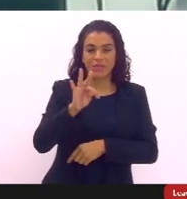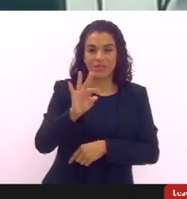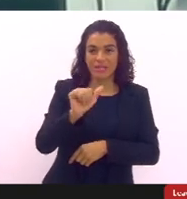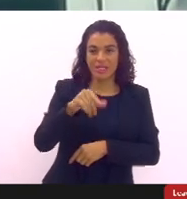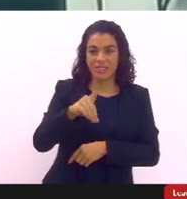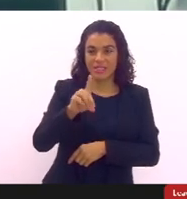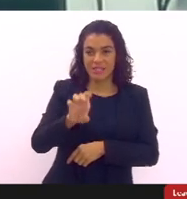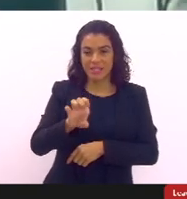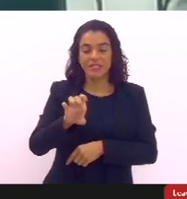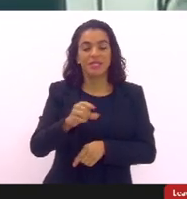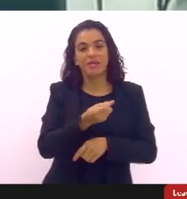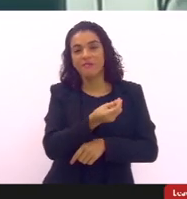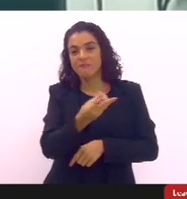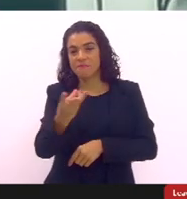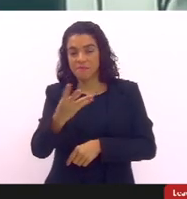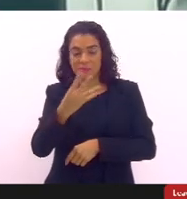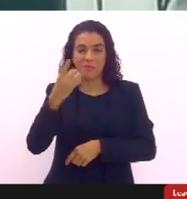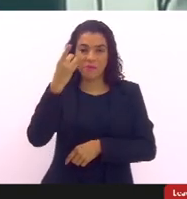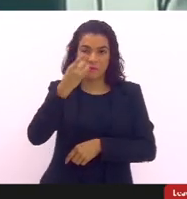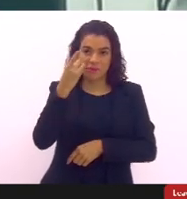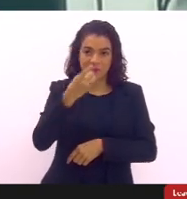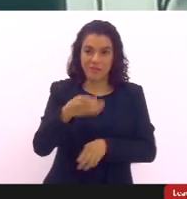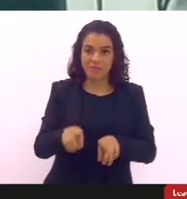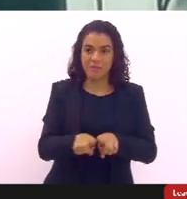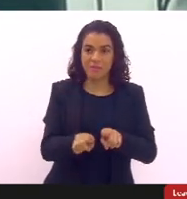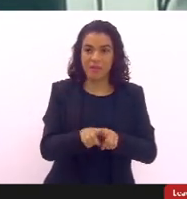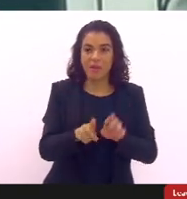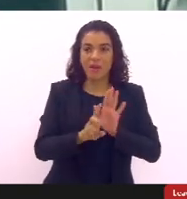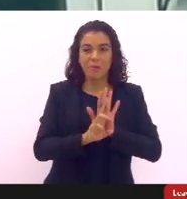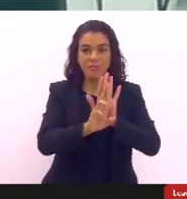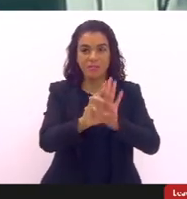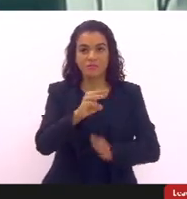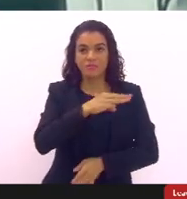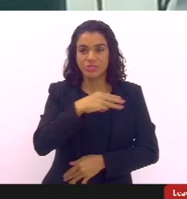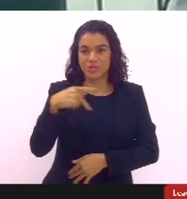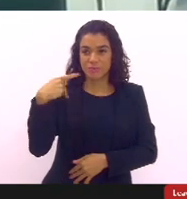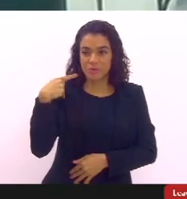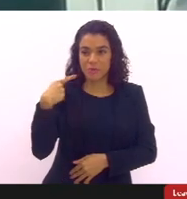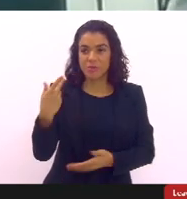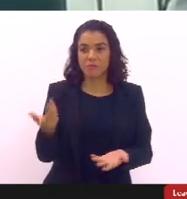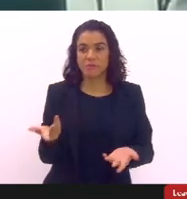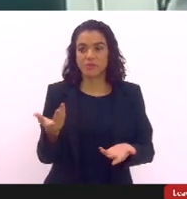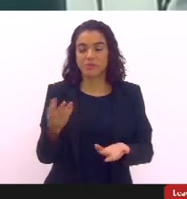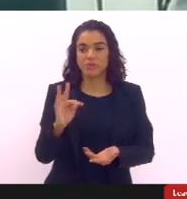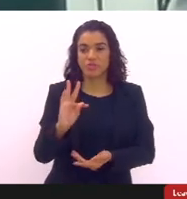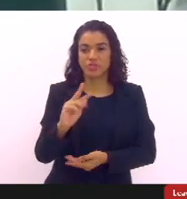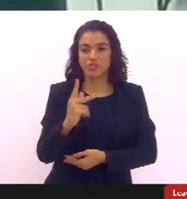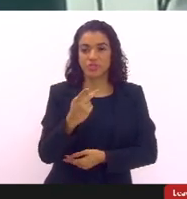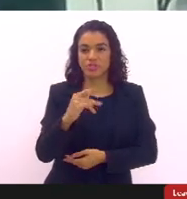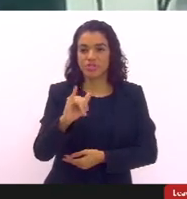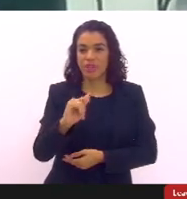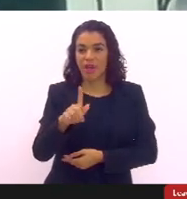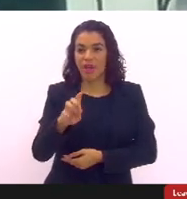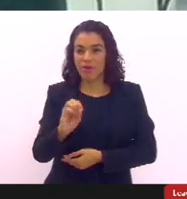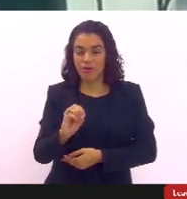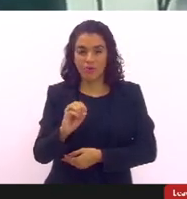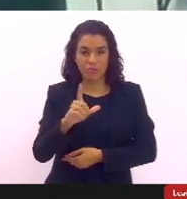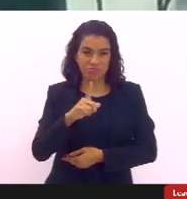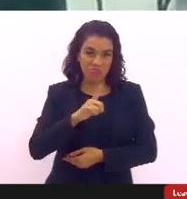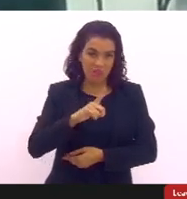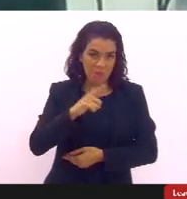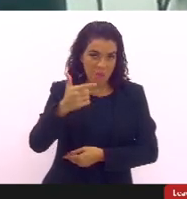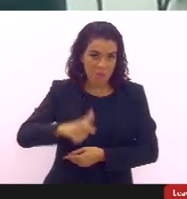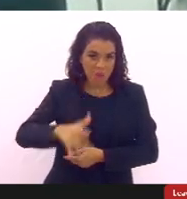demais deputados presentes, também representante do Ministério Público, doutor Tiago, eu acho que tinha mais alguém no Ministério